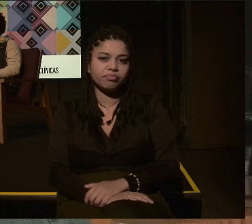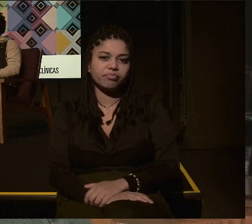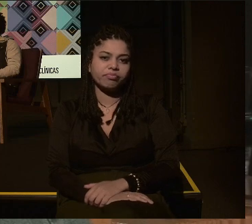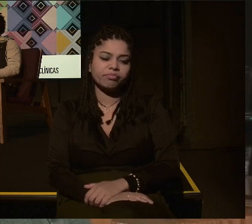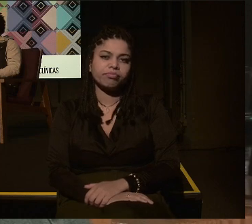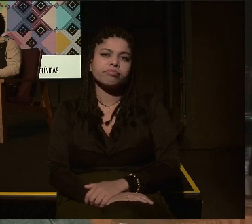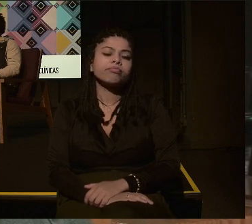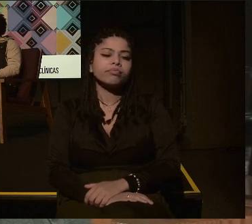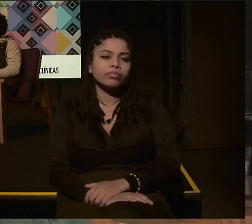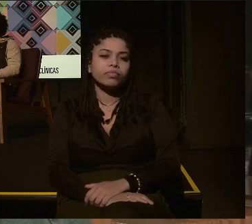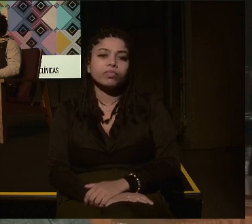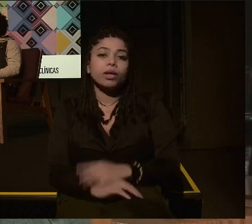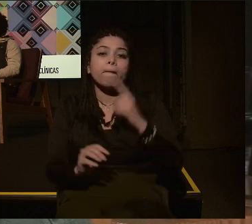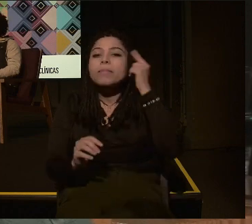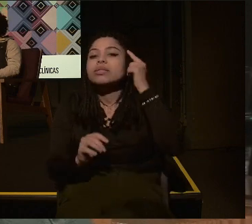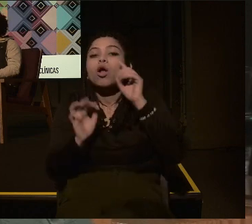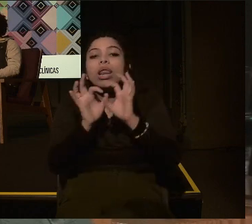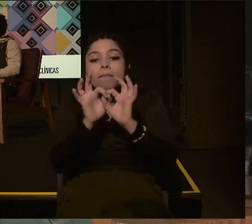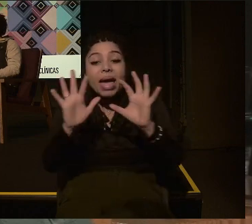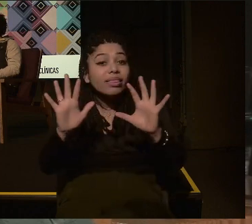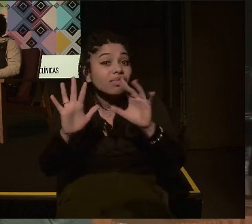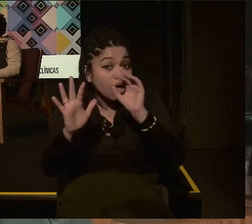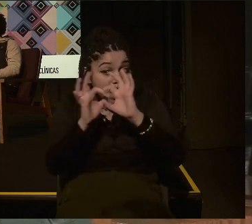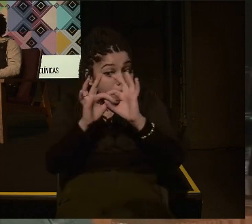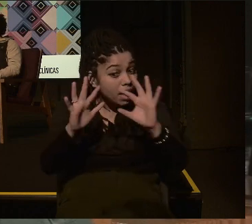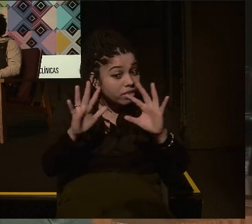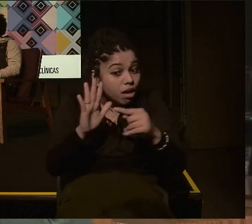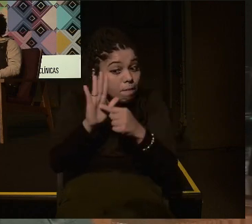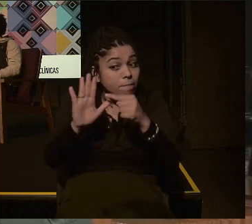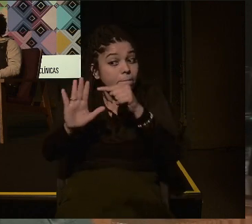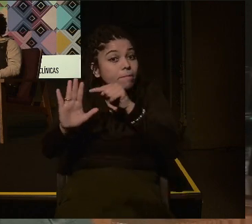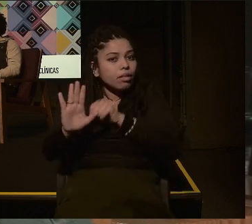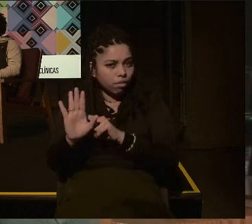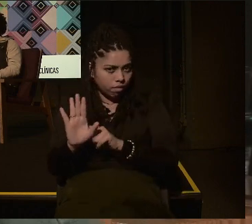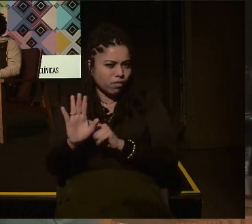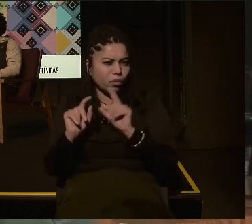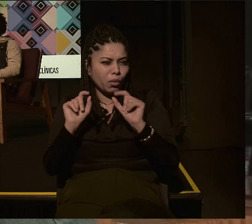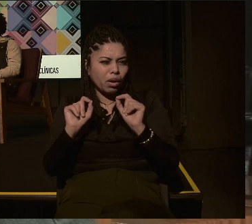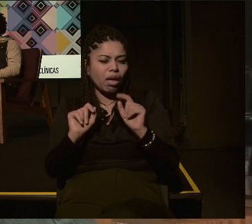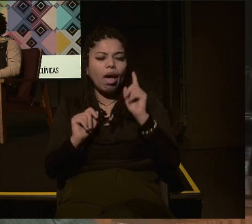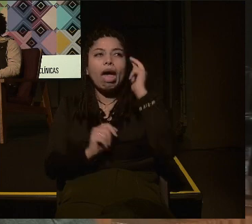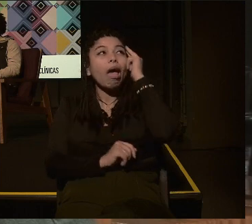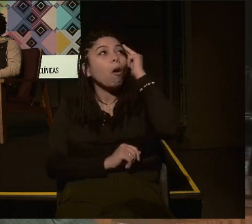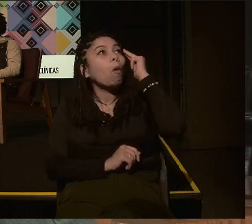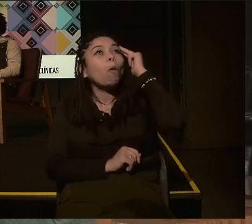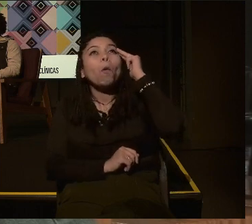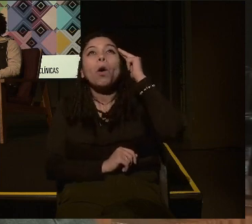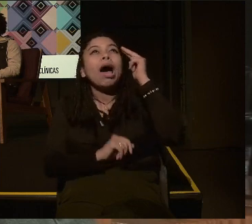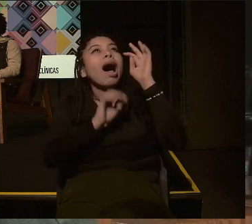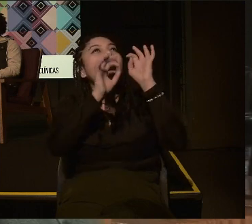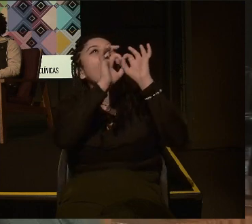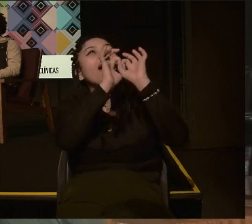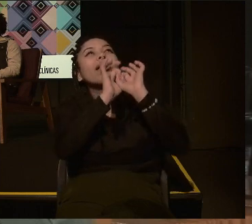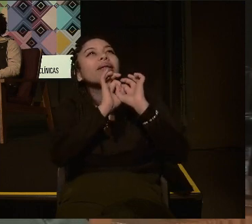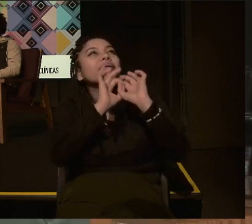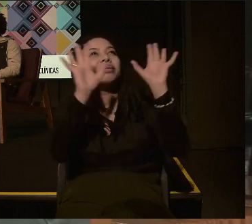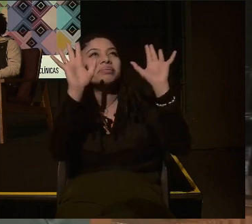ela aposta não só numa utopia, ela aposta em